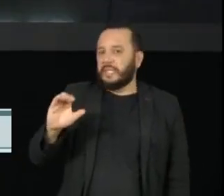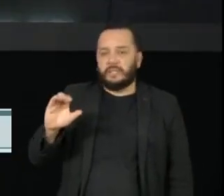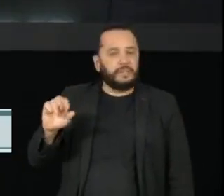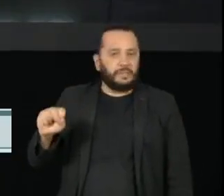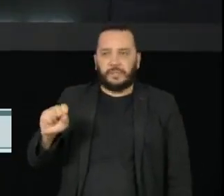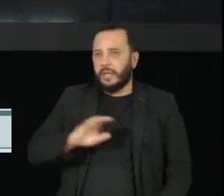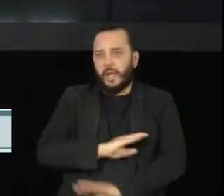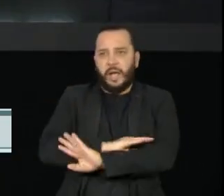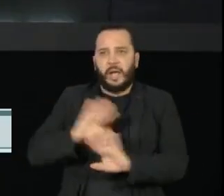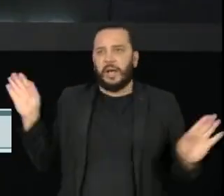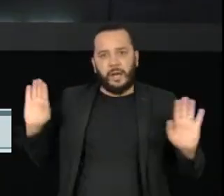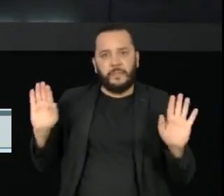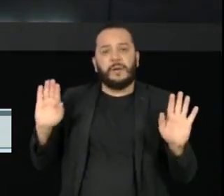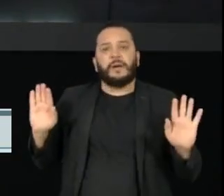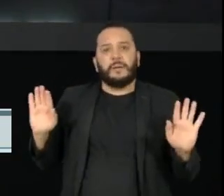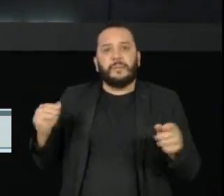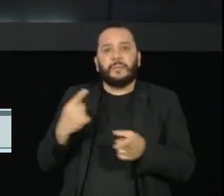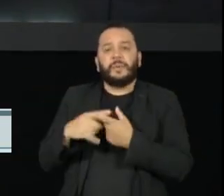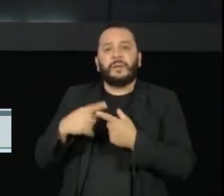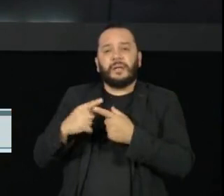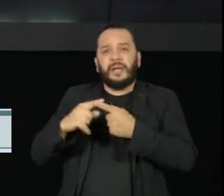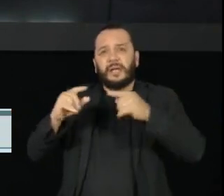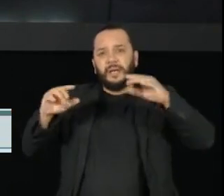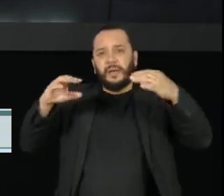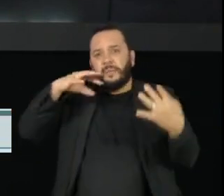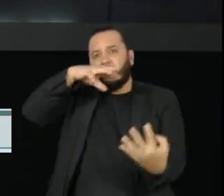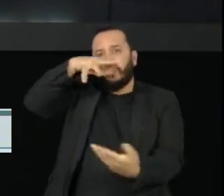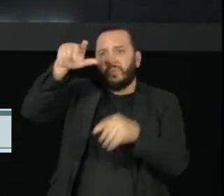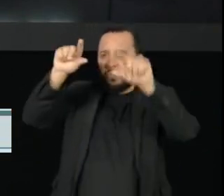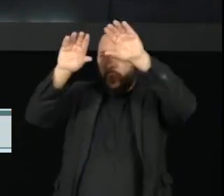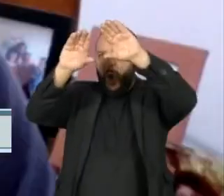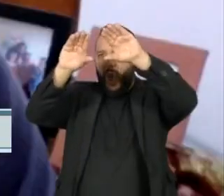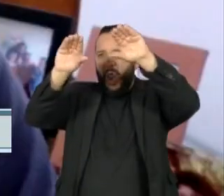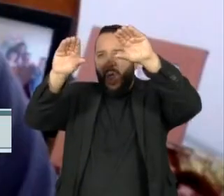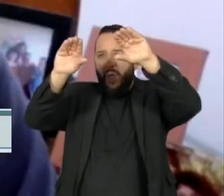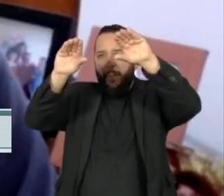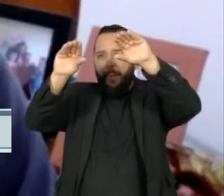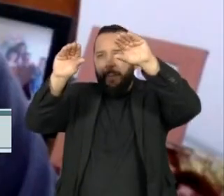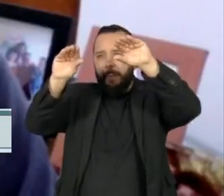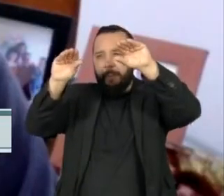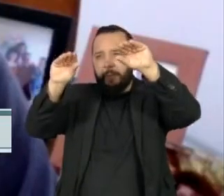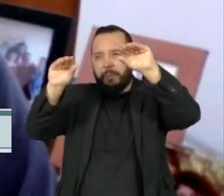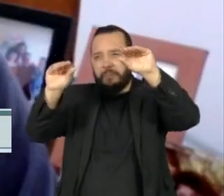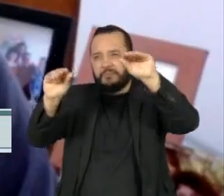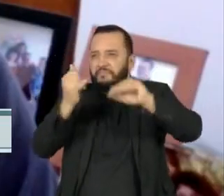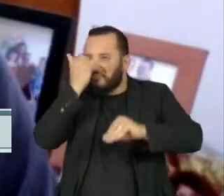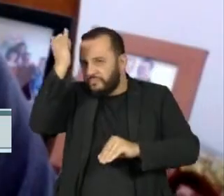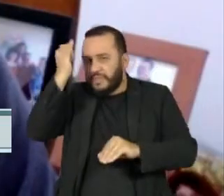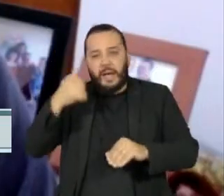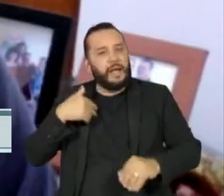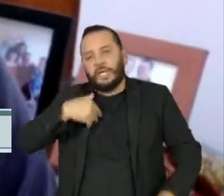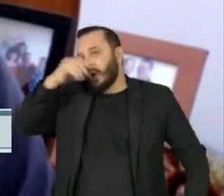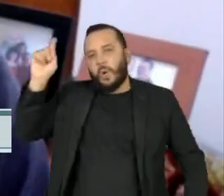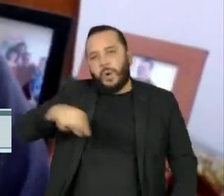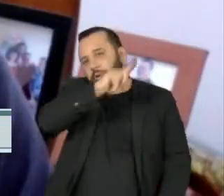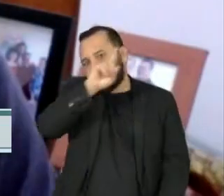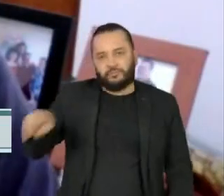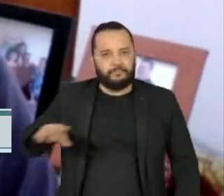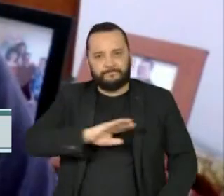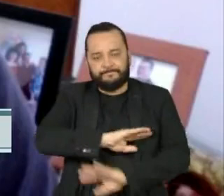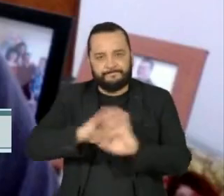acho que nós precisaremos de algo forte como o protocolo de Montreal que foi como nós estamos de emergência